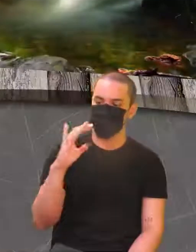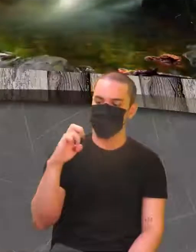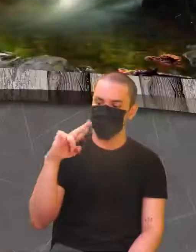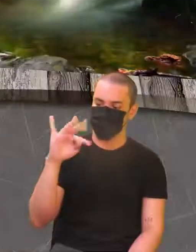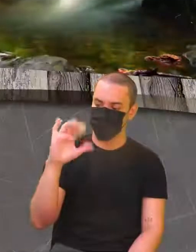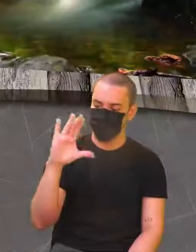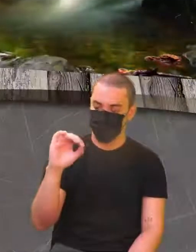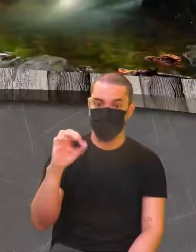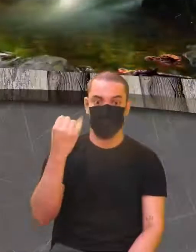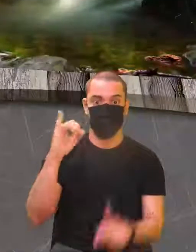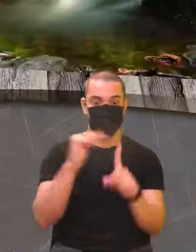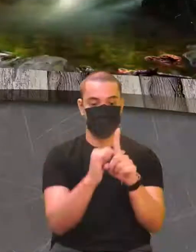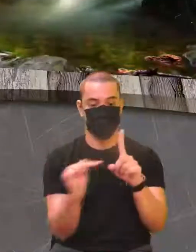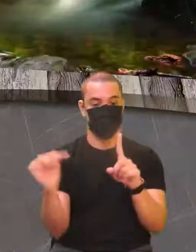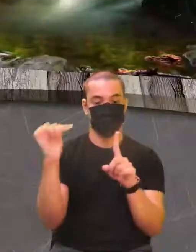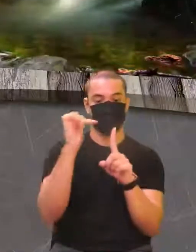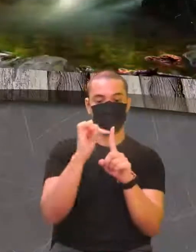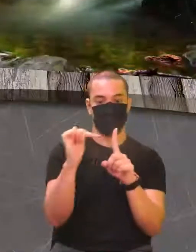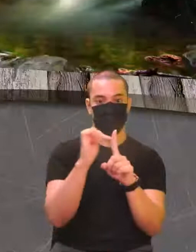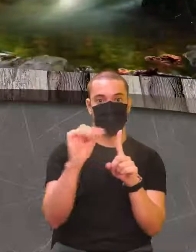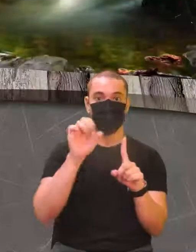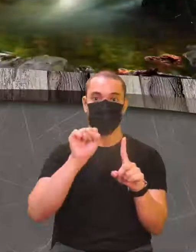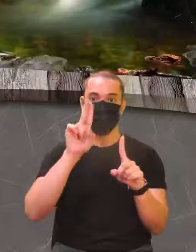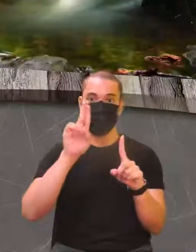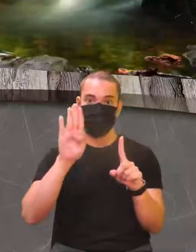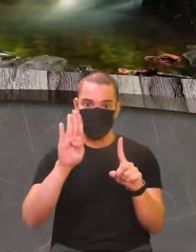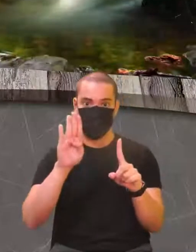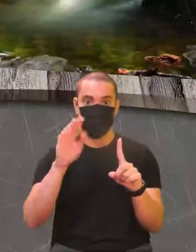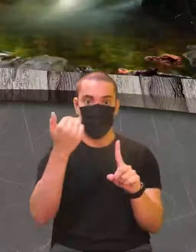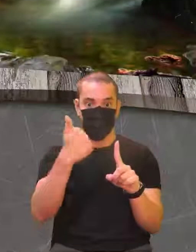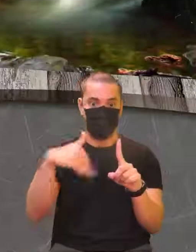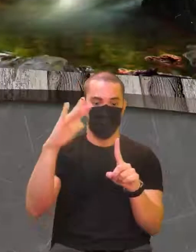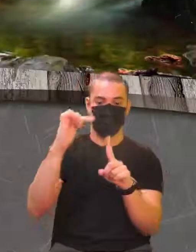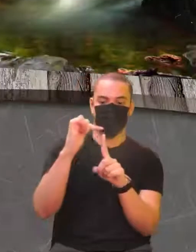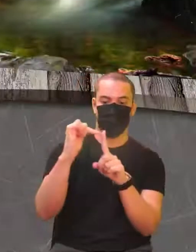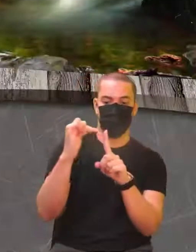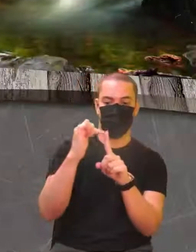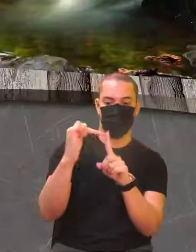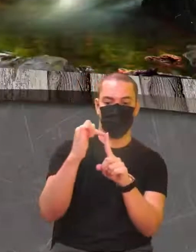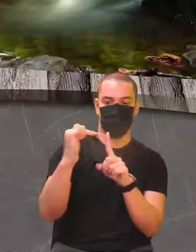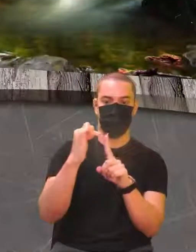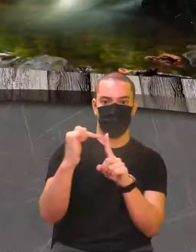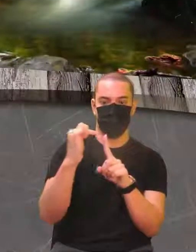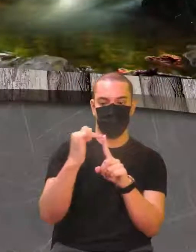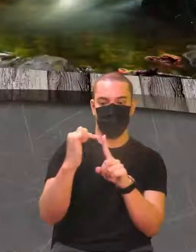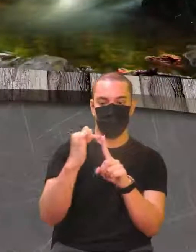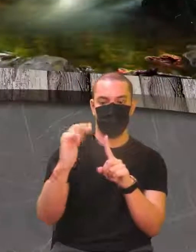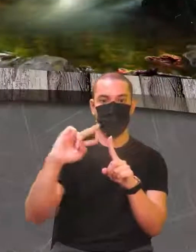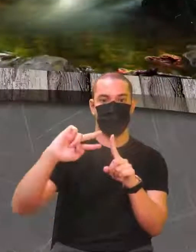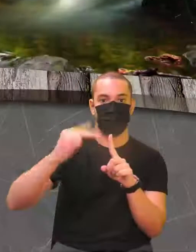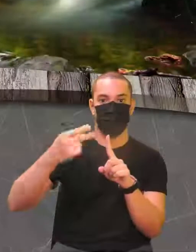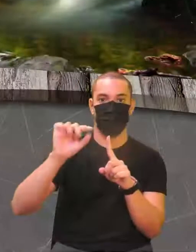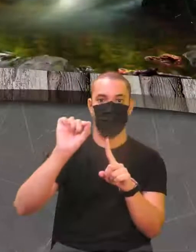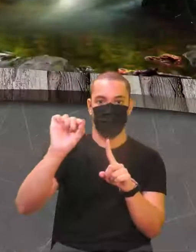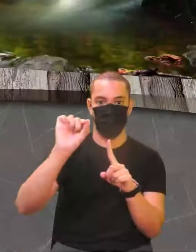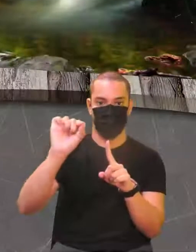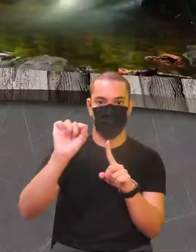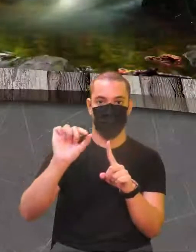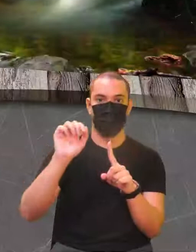ele subir um pouquinho, submetacêntrico. Se ele for mais para a ponta, como se fossem umas orelhinhas, eu vou ter